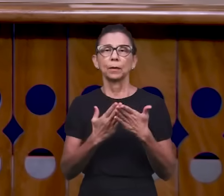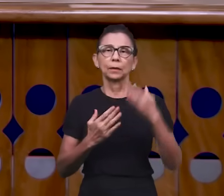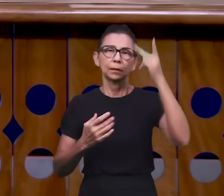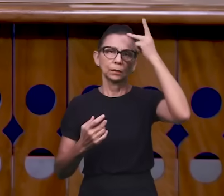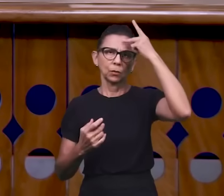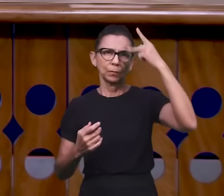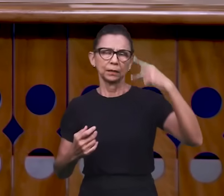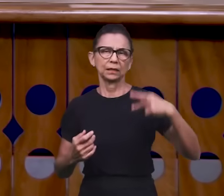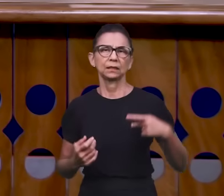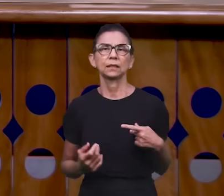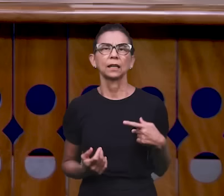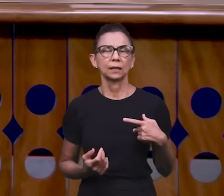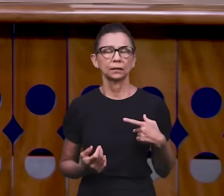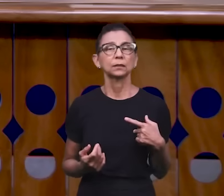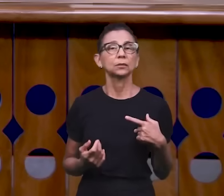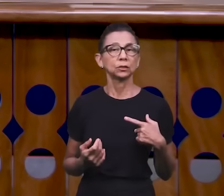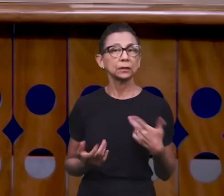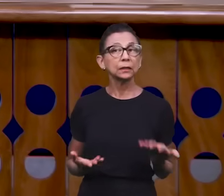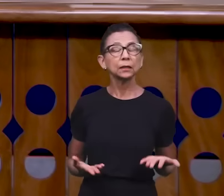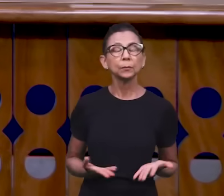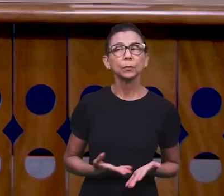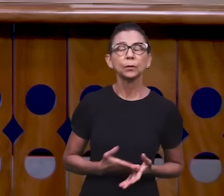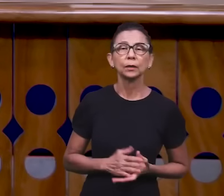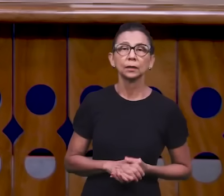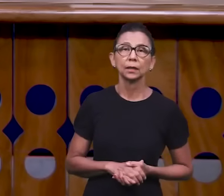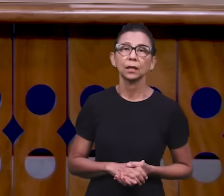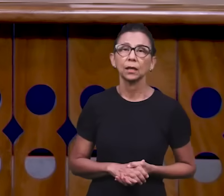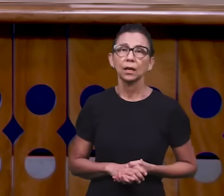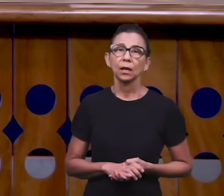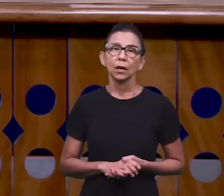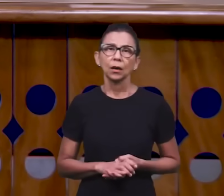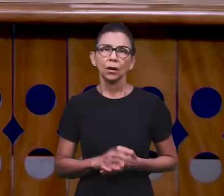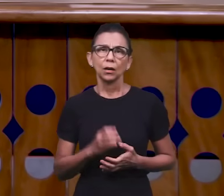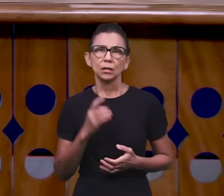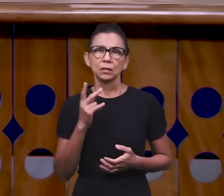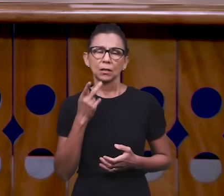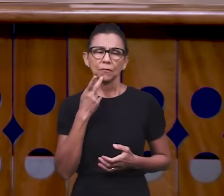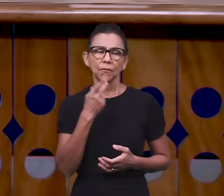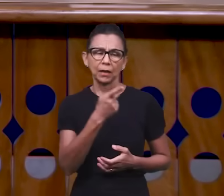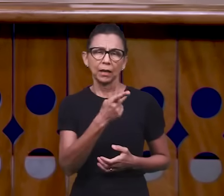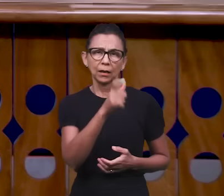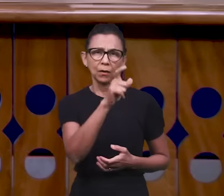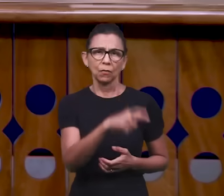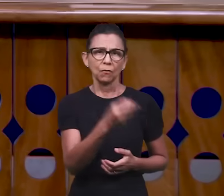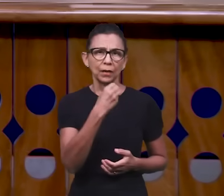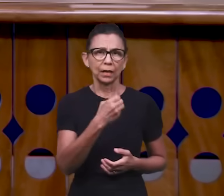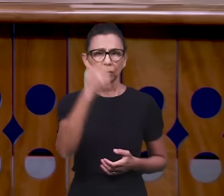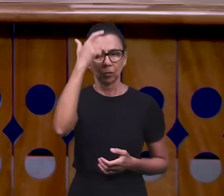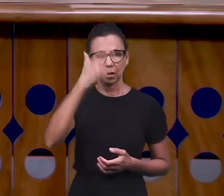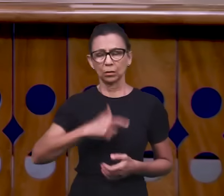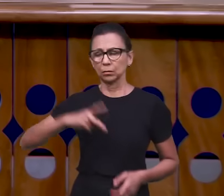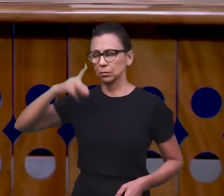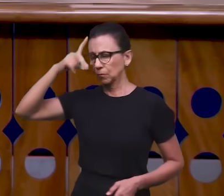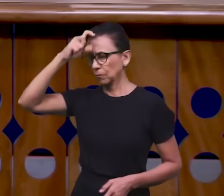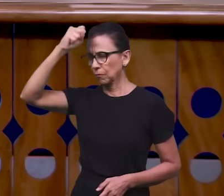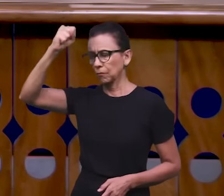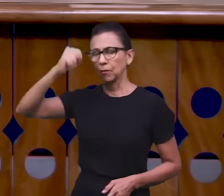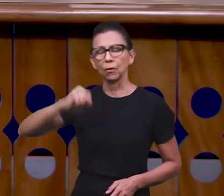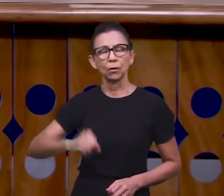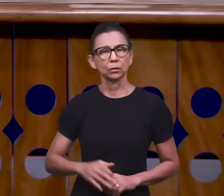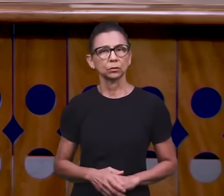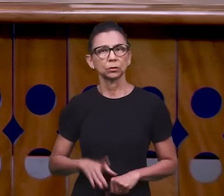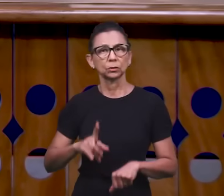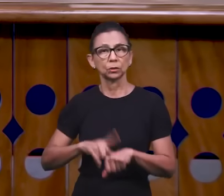quando o fraco diz assim, diga ao fraco, eu sou forte. Lançai a foice, porque já